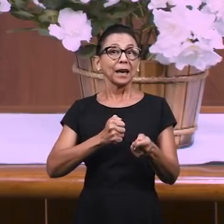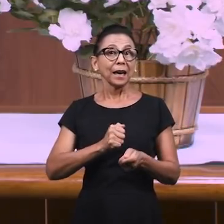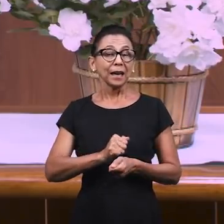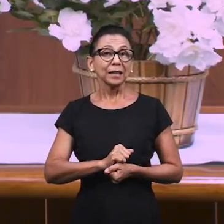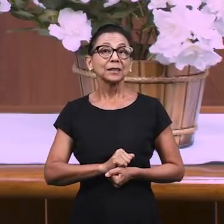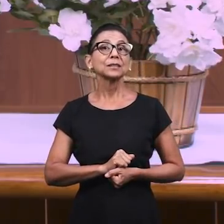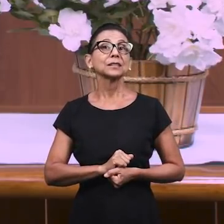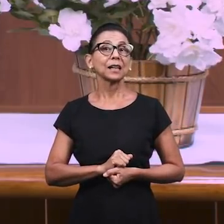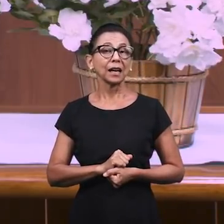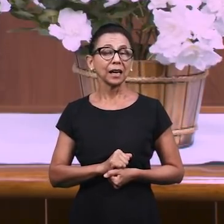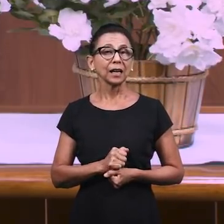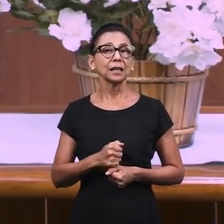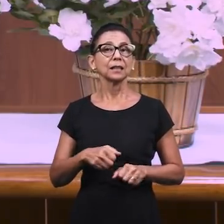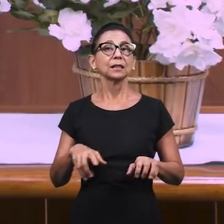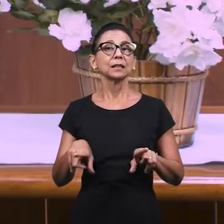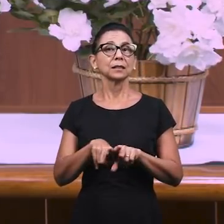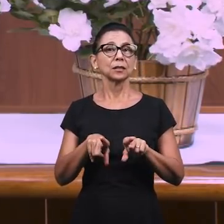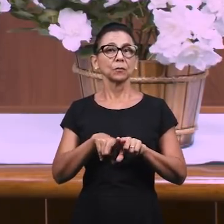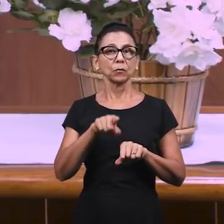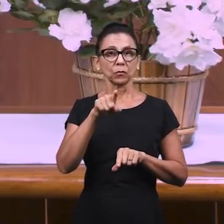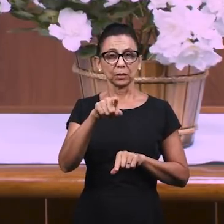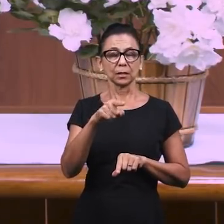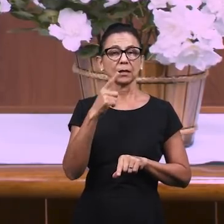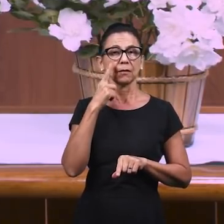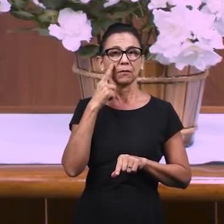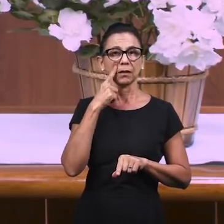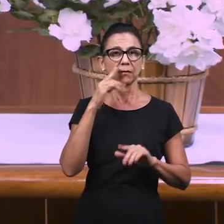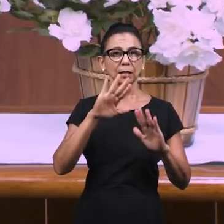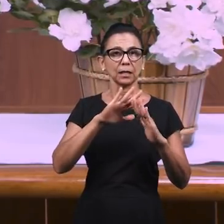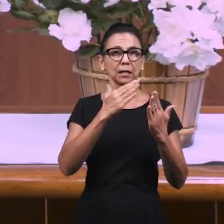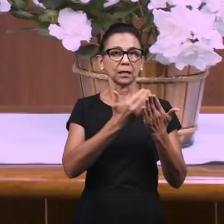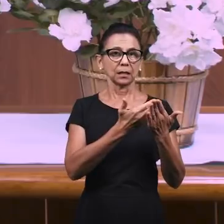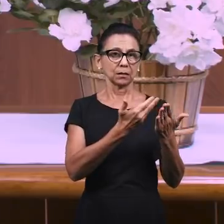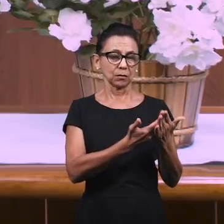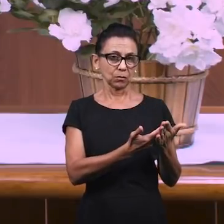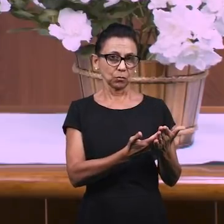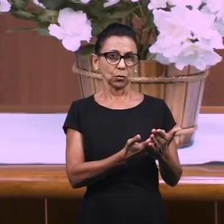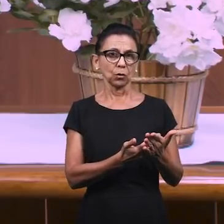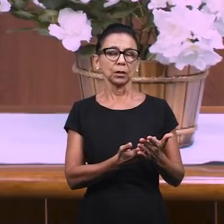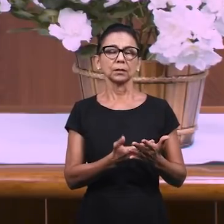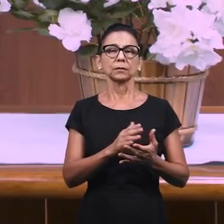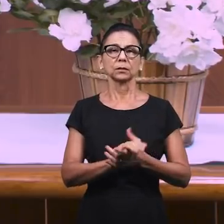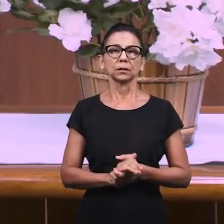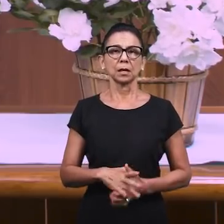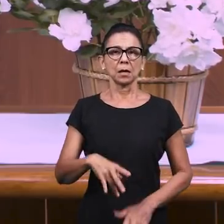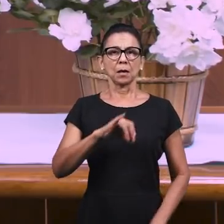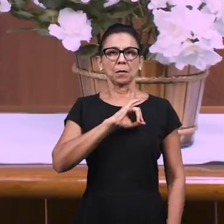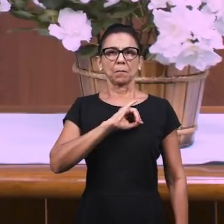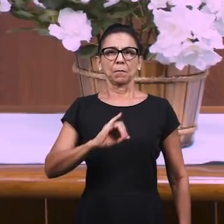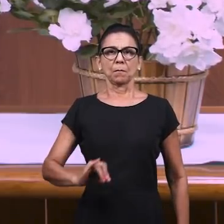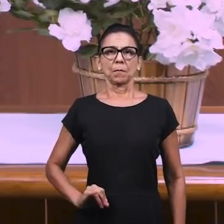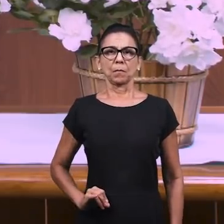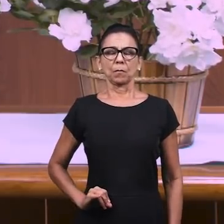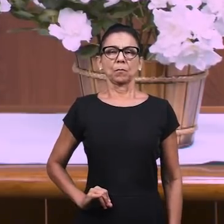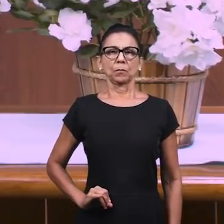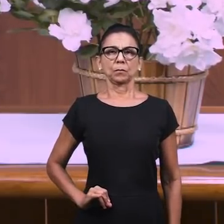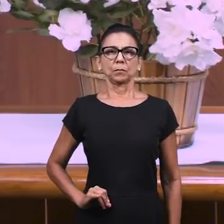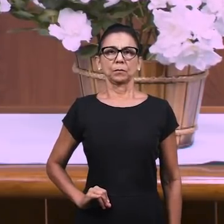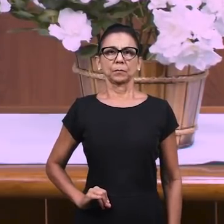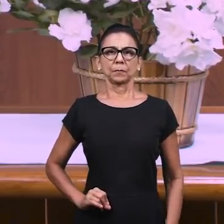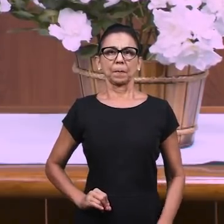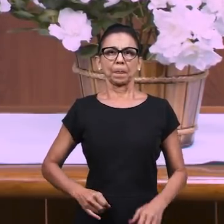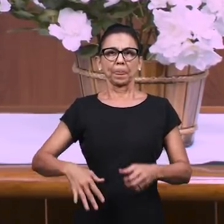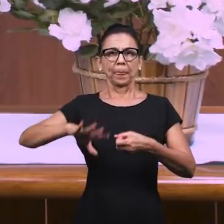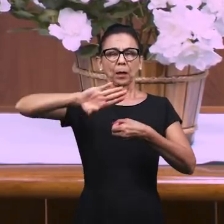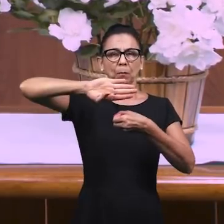que está em todos os livros, nas escolas, você vai estudar o Império Babilônico, o Medo-Persa. Daniel estava lá,